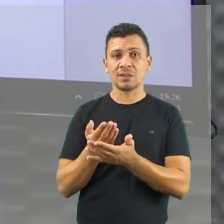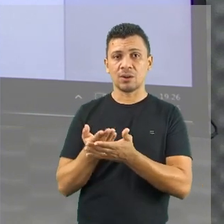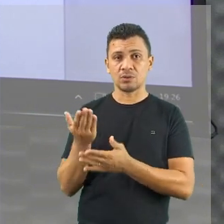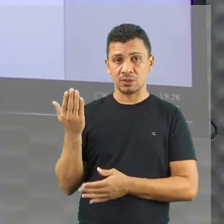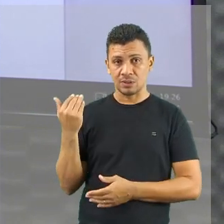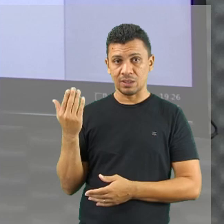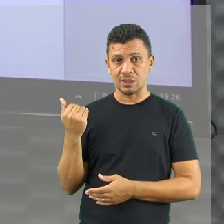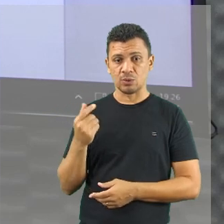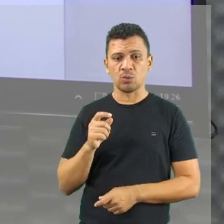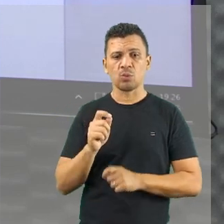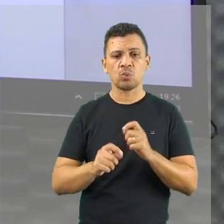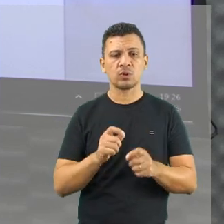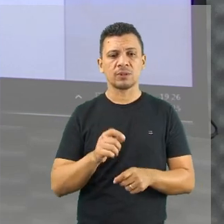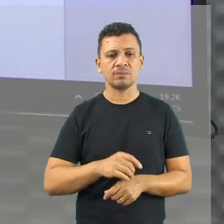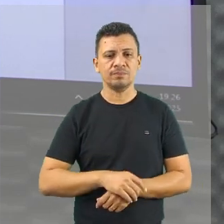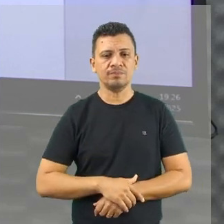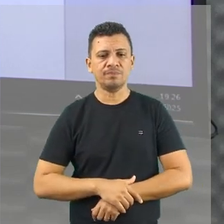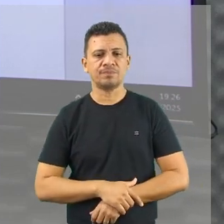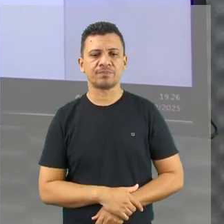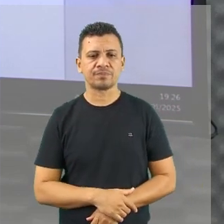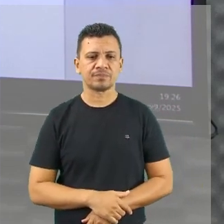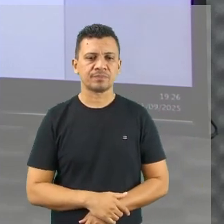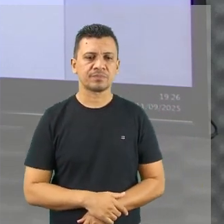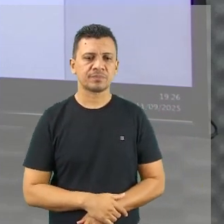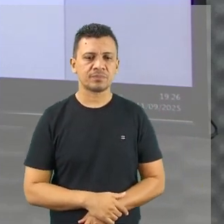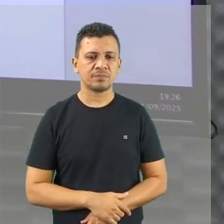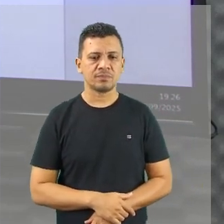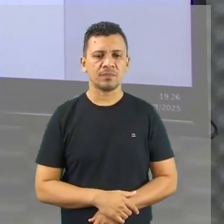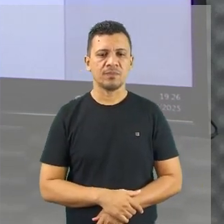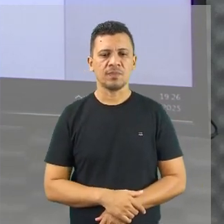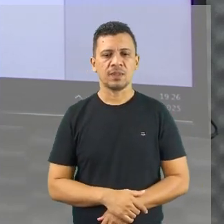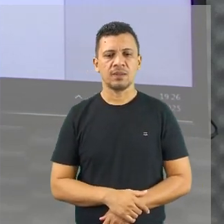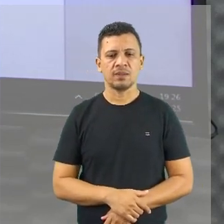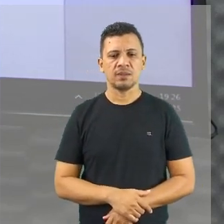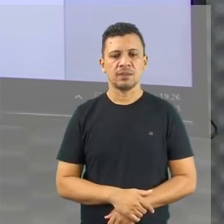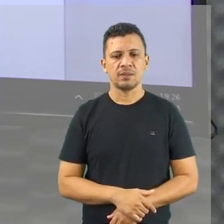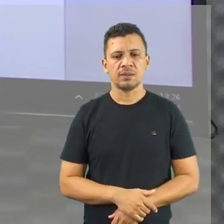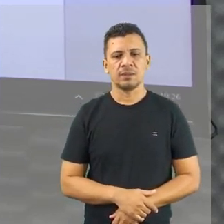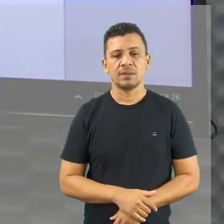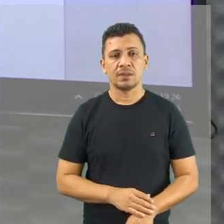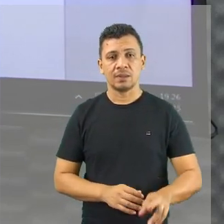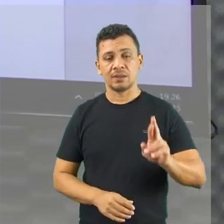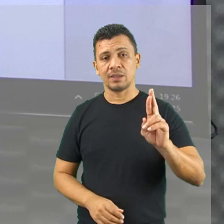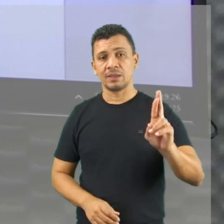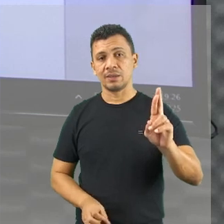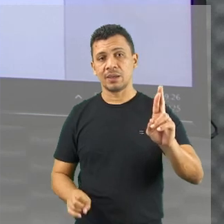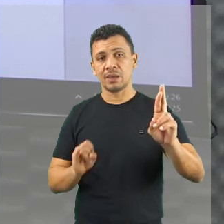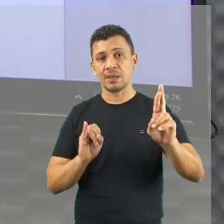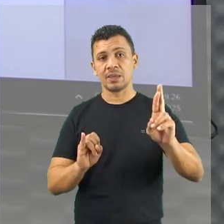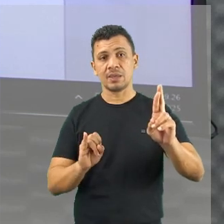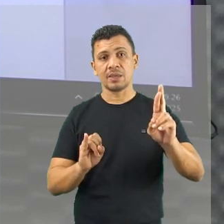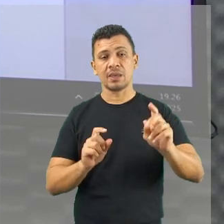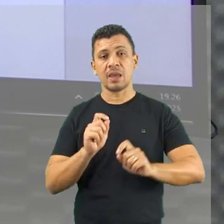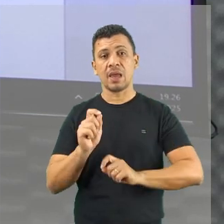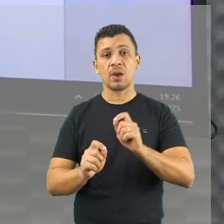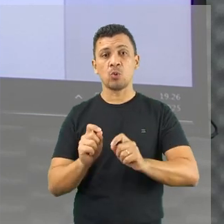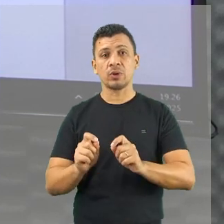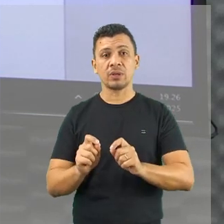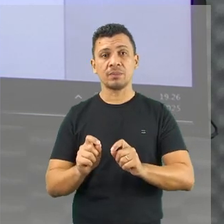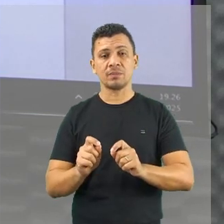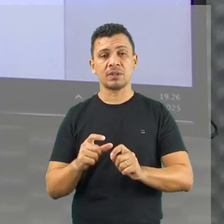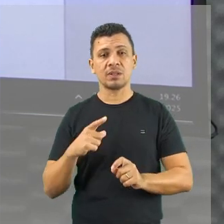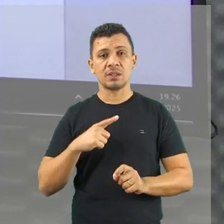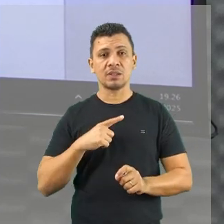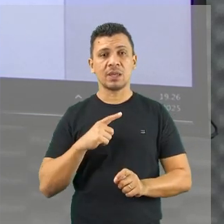que resistência e corrente, resistência e corrente, elas são grandezas inversamente proporcionais.